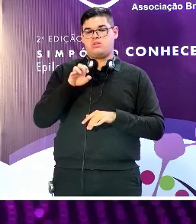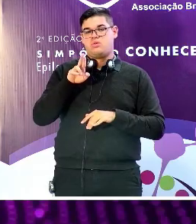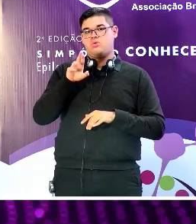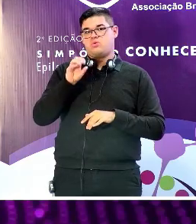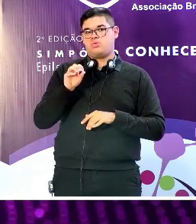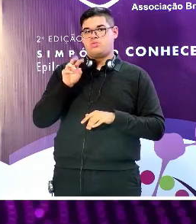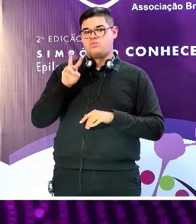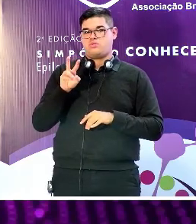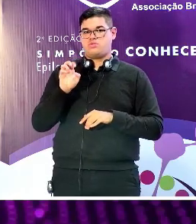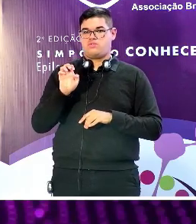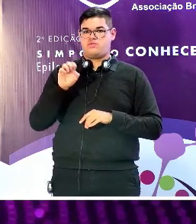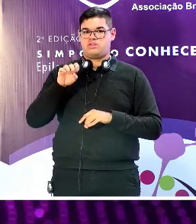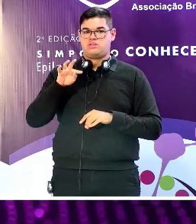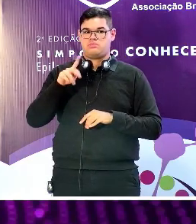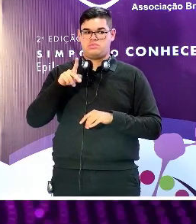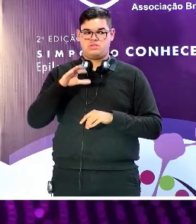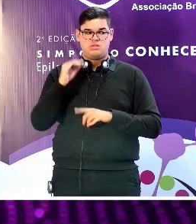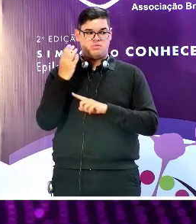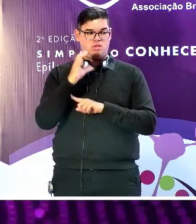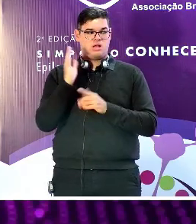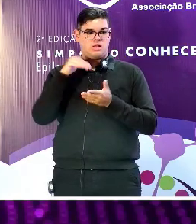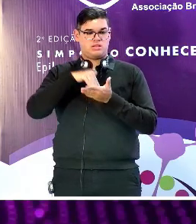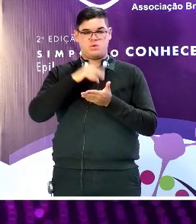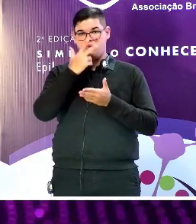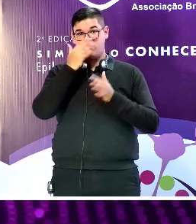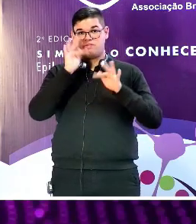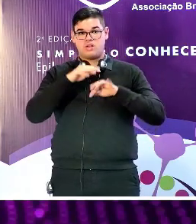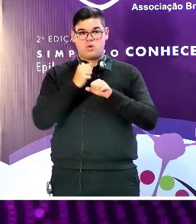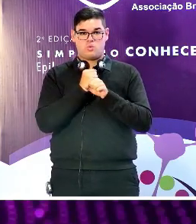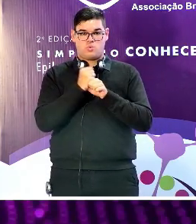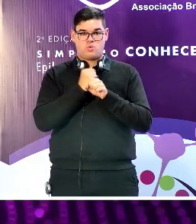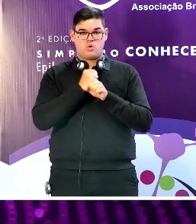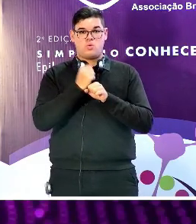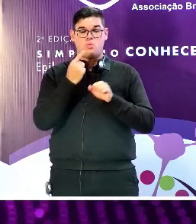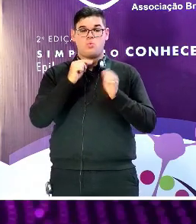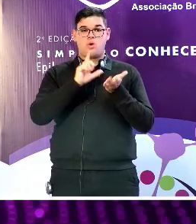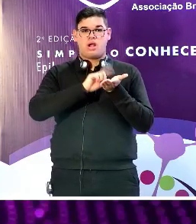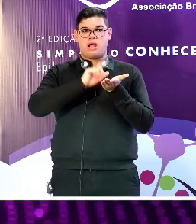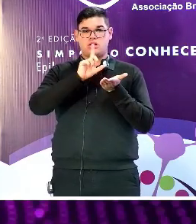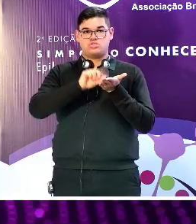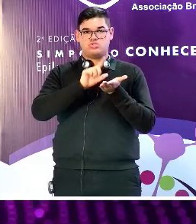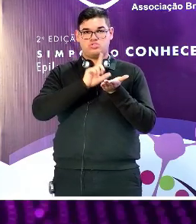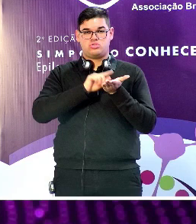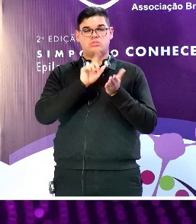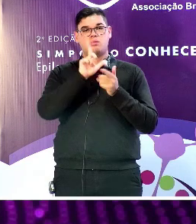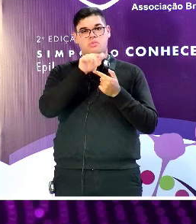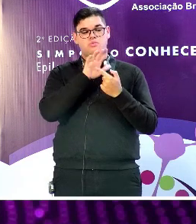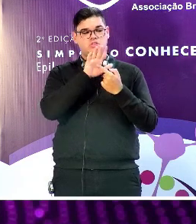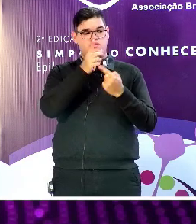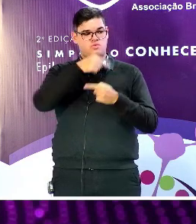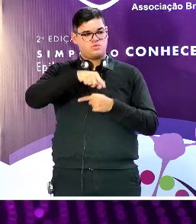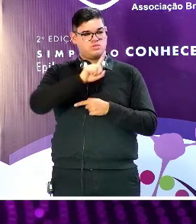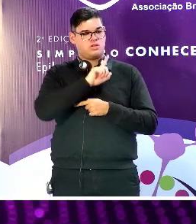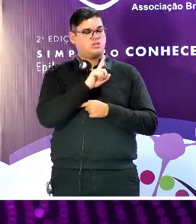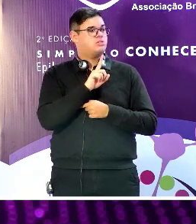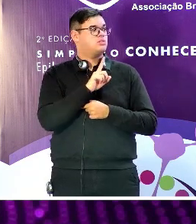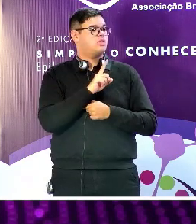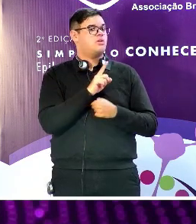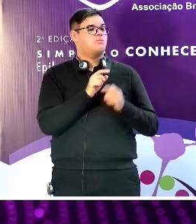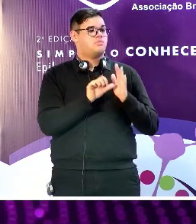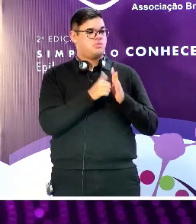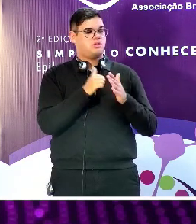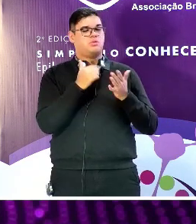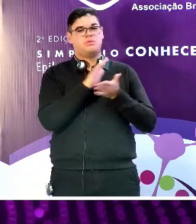e a gente deve publicar até o final do ano um grande artigo com todos os resultados que eu vou mostrar para vocês em primeira mão. Então, a partir de agora, nada